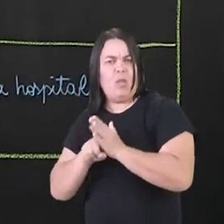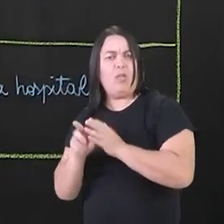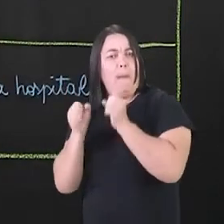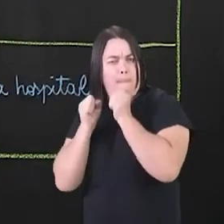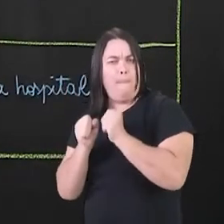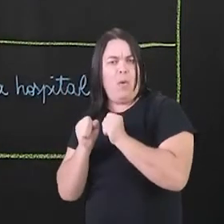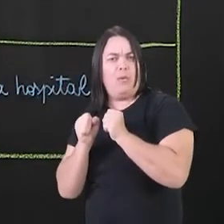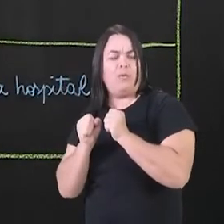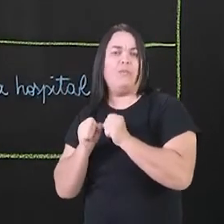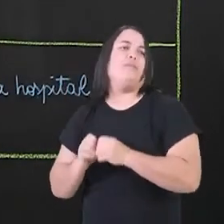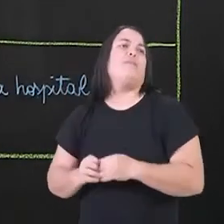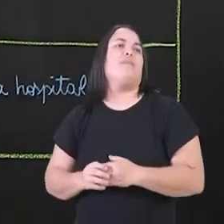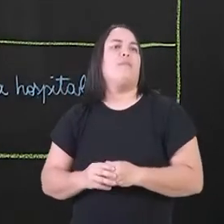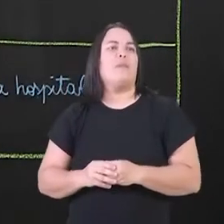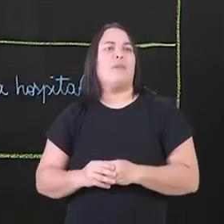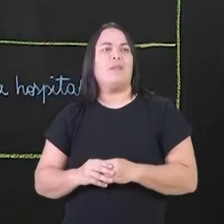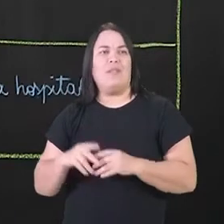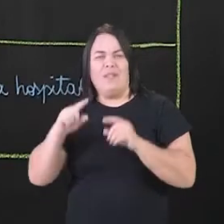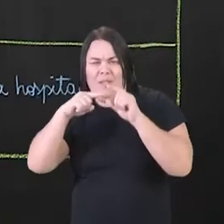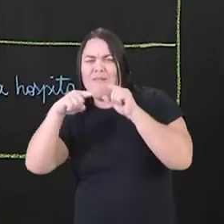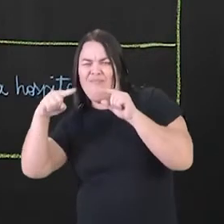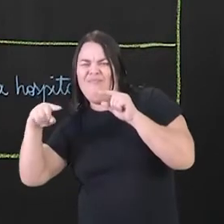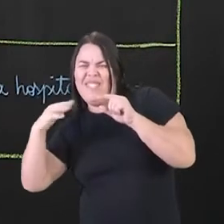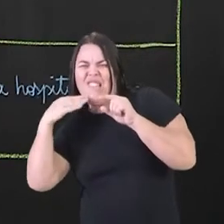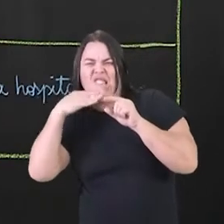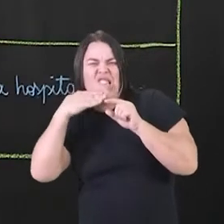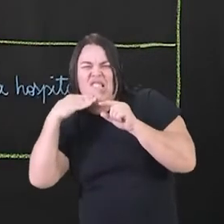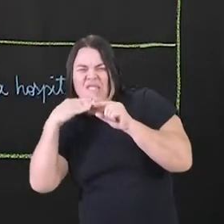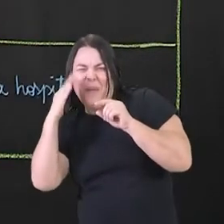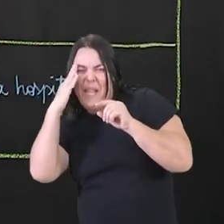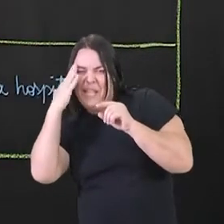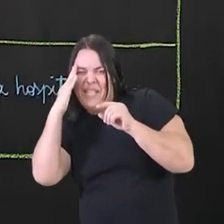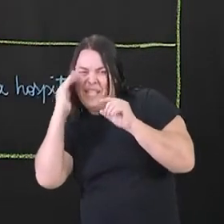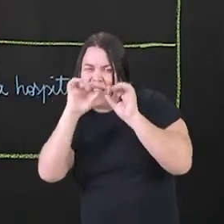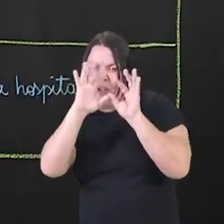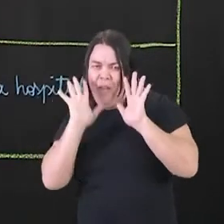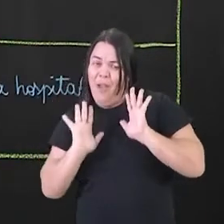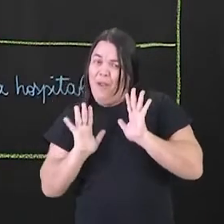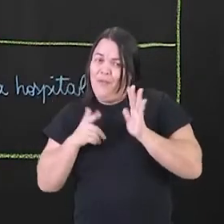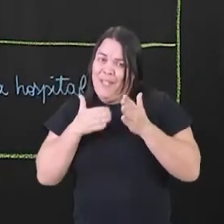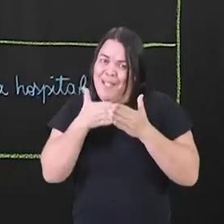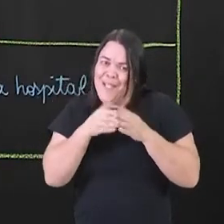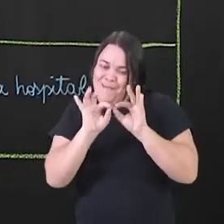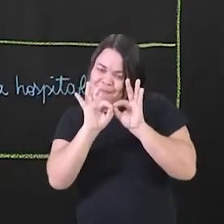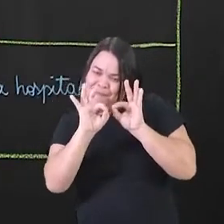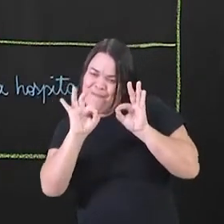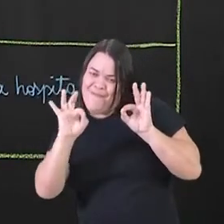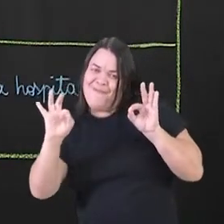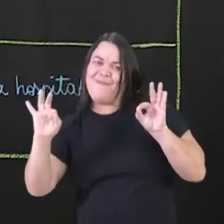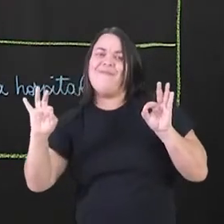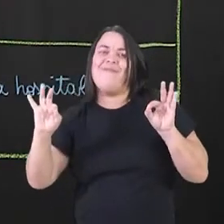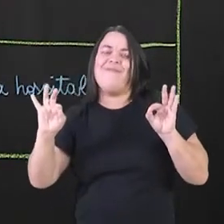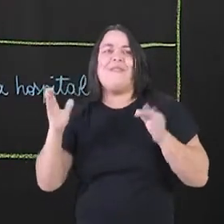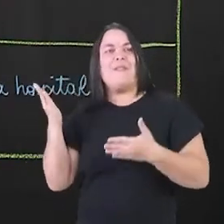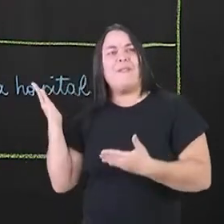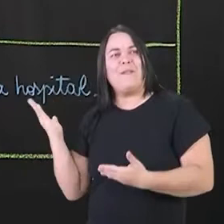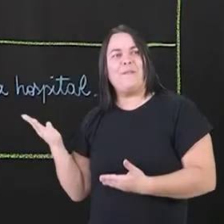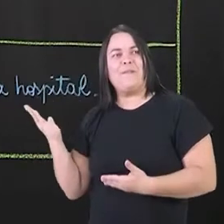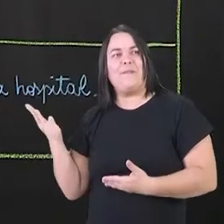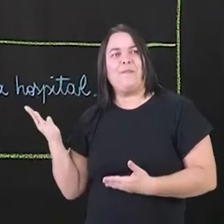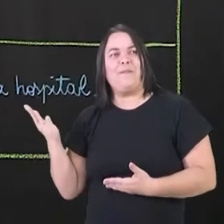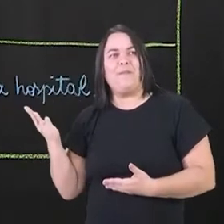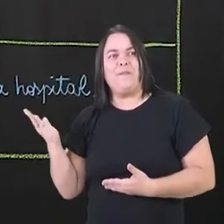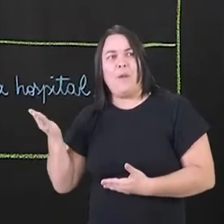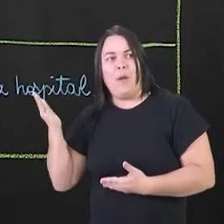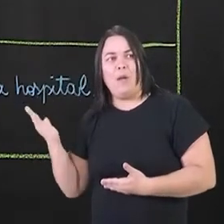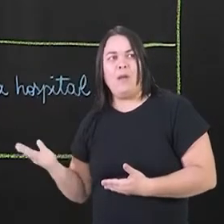Não briga com a teacher que tá torto, não. Tá dando para entender, não tá? Vou tentar fazer retinho agora. Além do can, eu